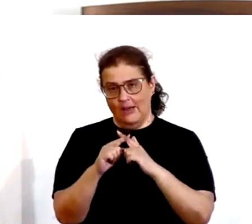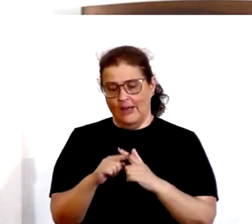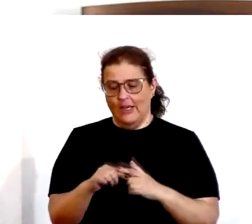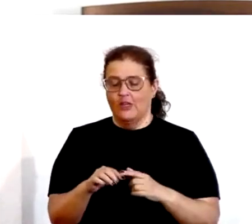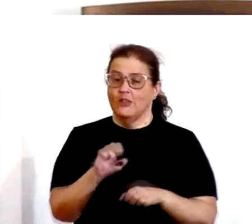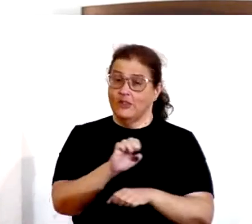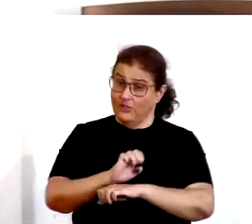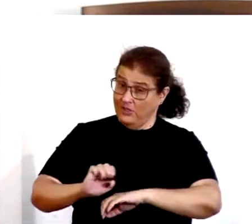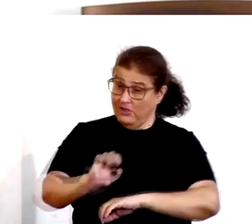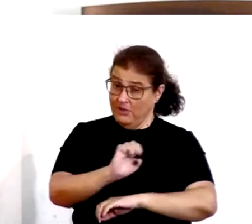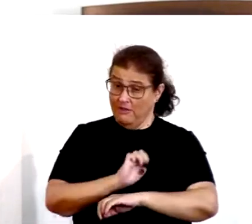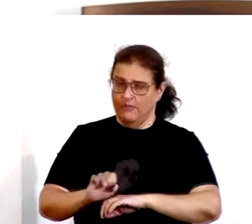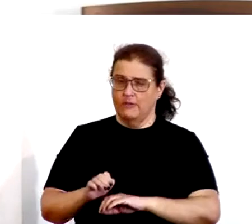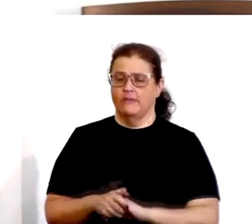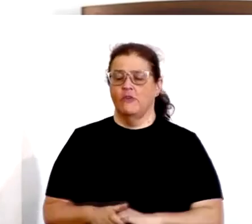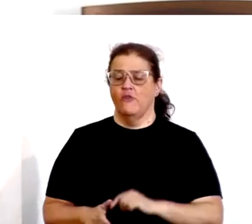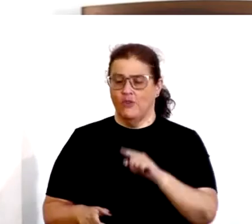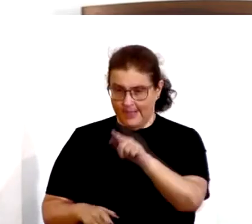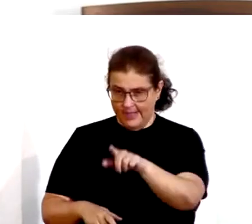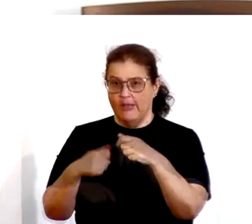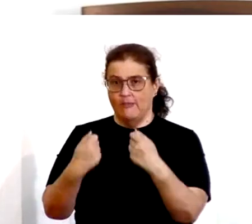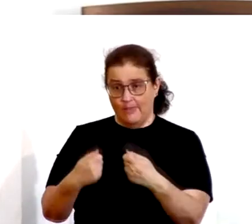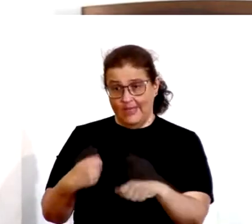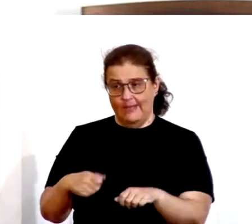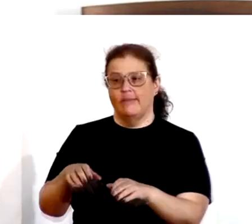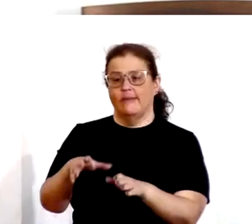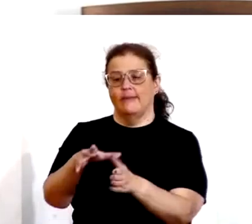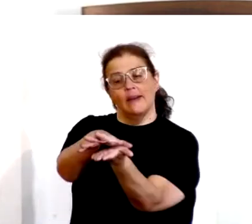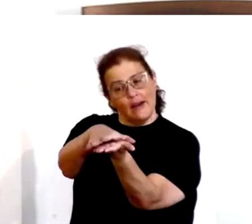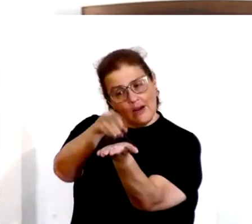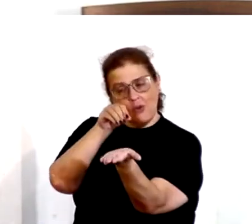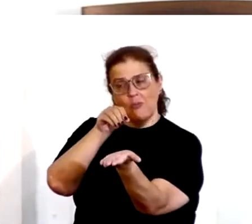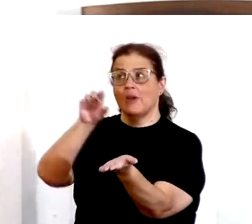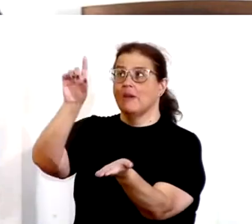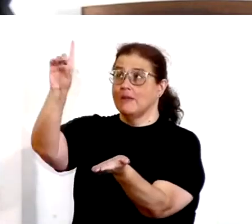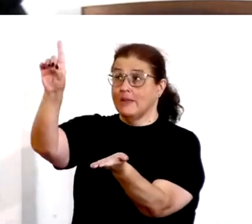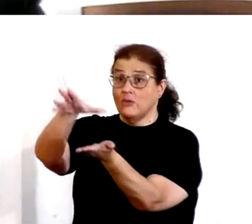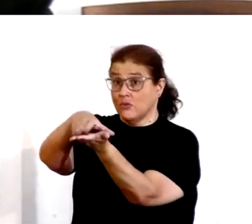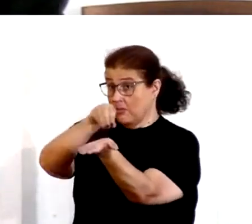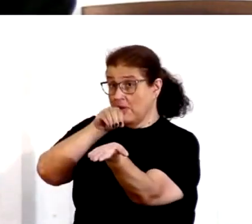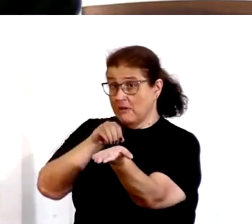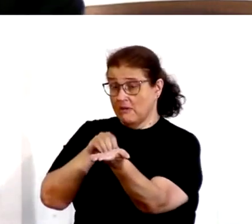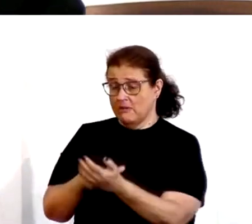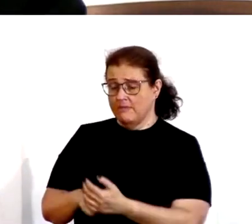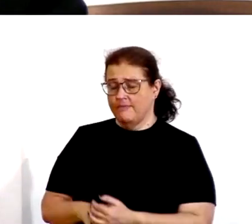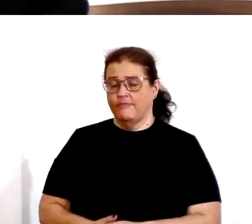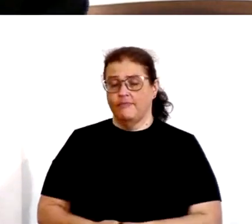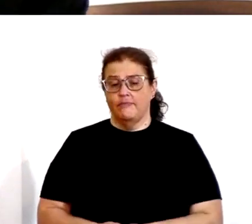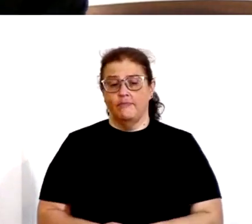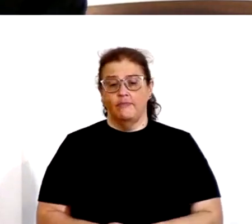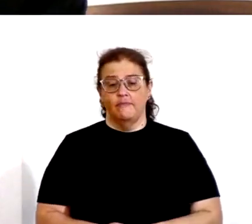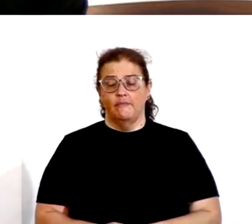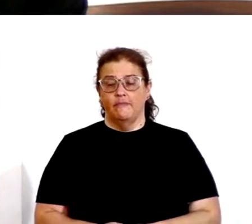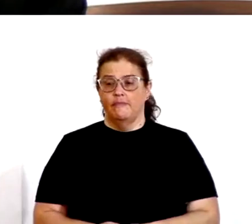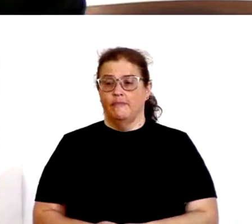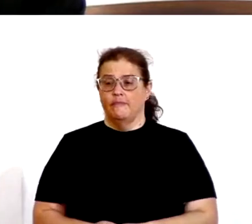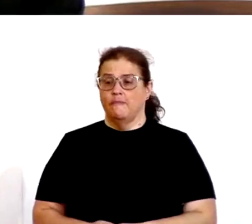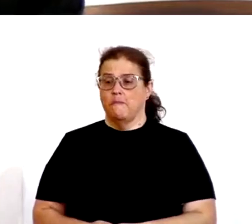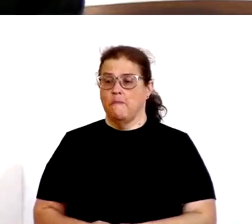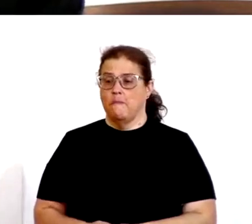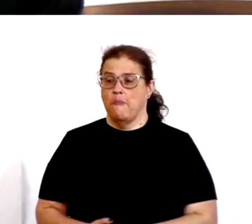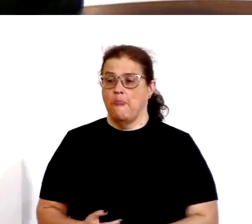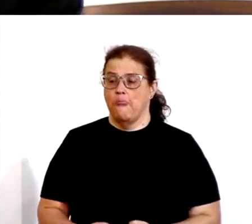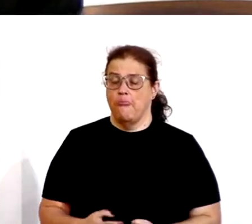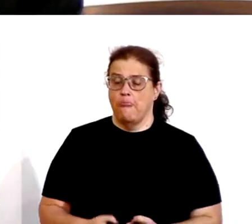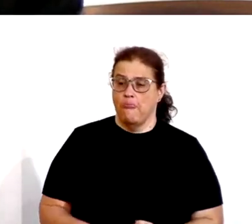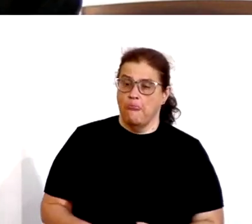vocês precisam ser imitadores de Deus. Faz sentido isso. Vejamos então, olhando desde o primeiro capítulo, vá lá comigo